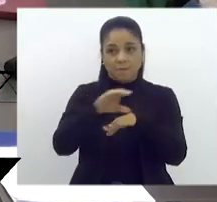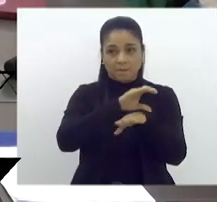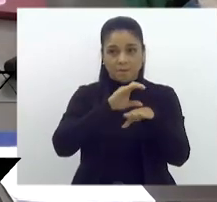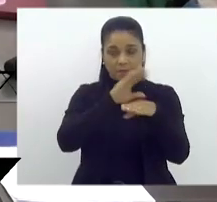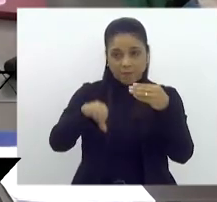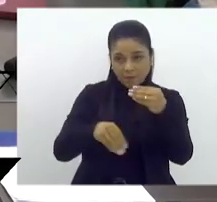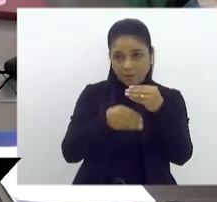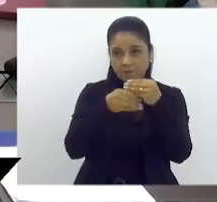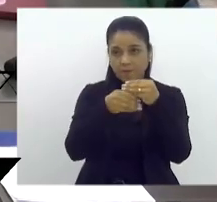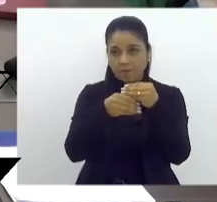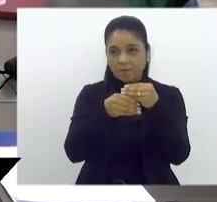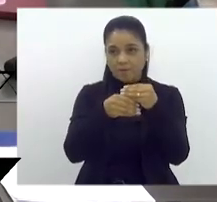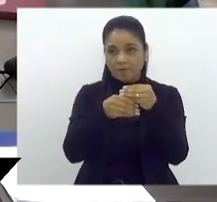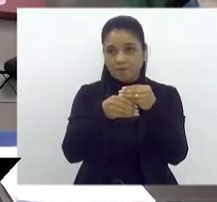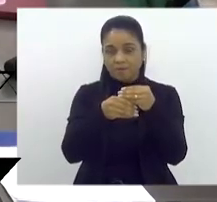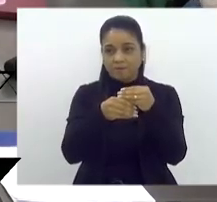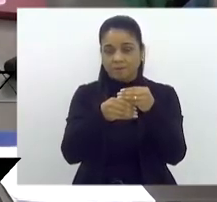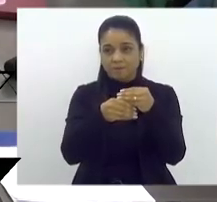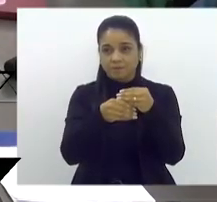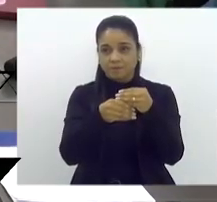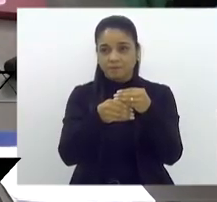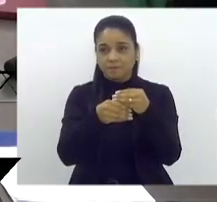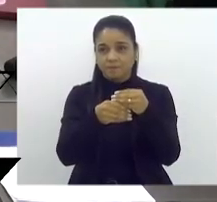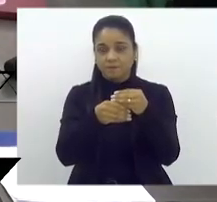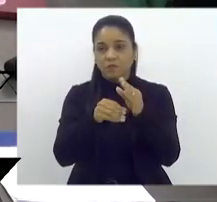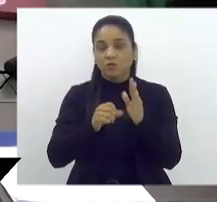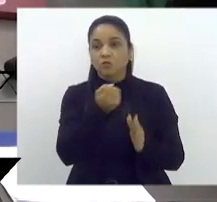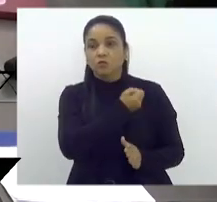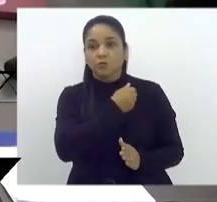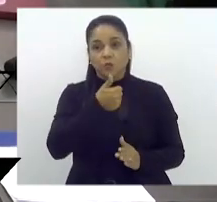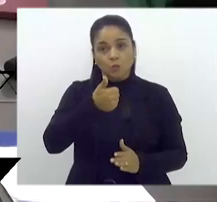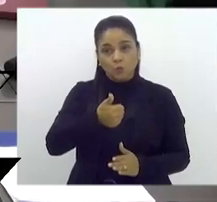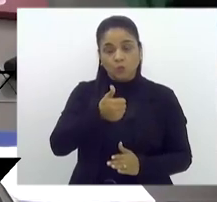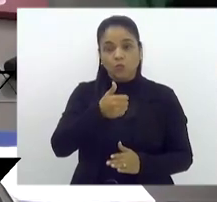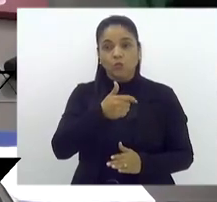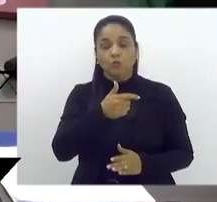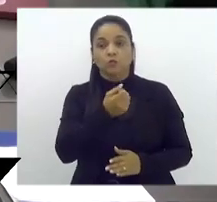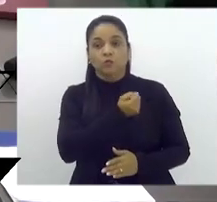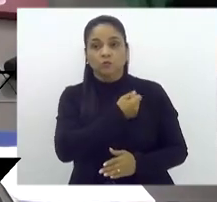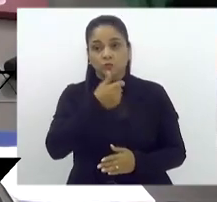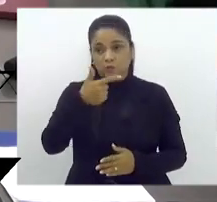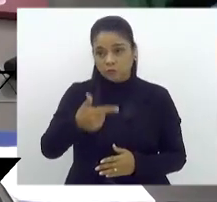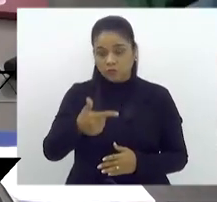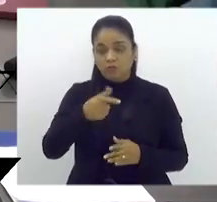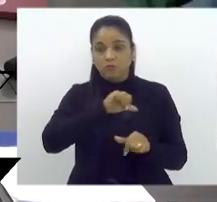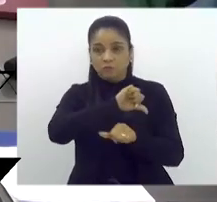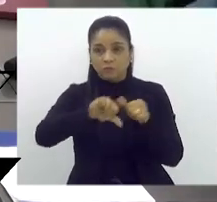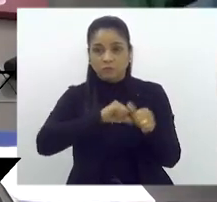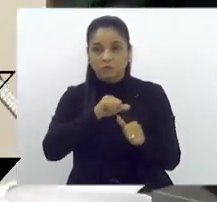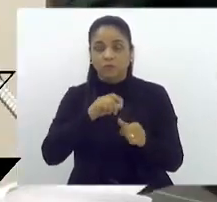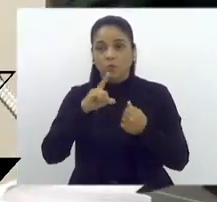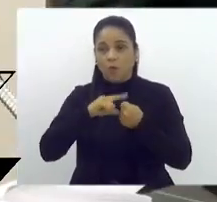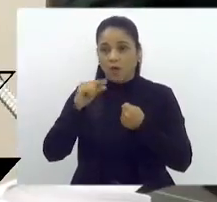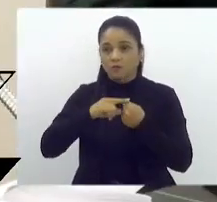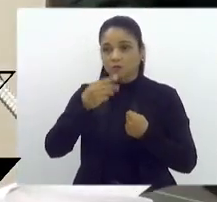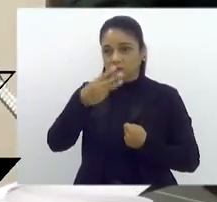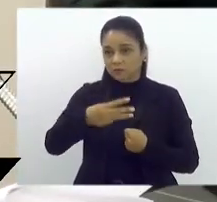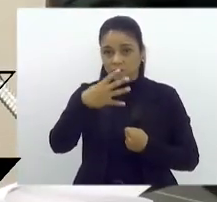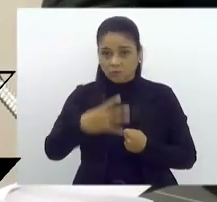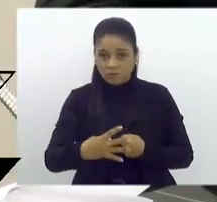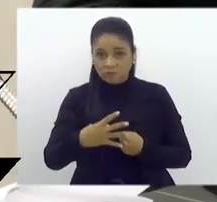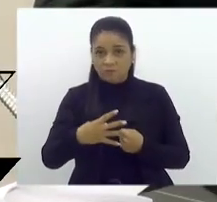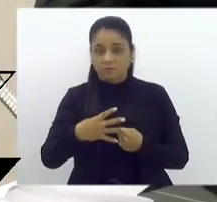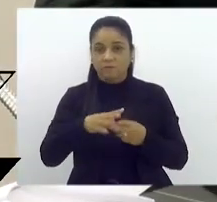emendas, sobretudo a emenda número 1 e a número 2, alterando o artigo 3º e o 4º, incluindo aqui